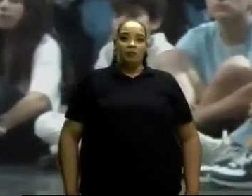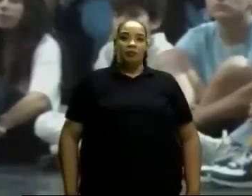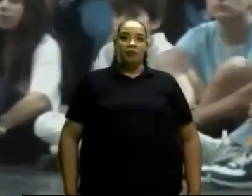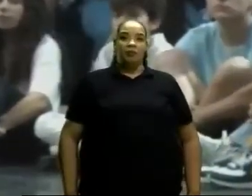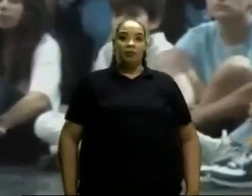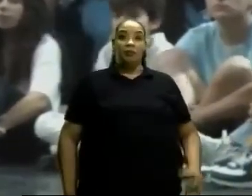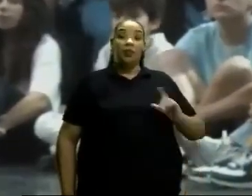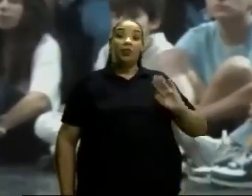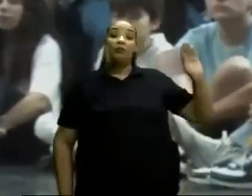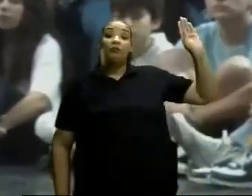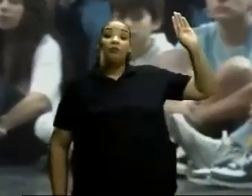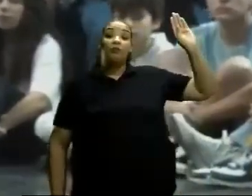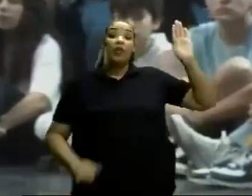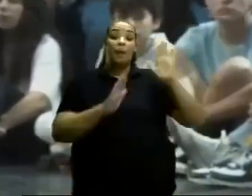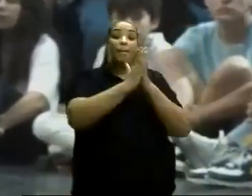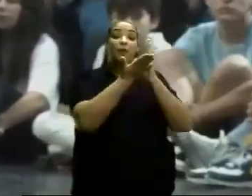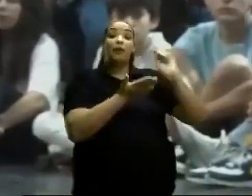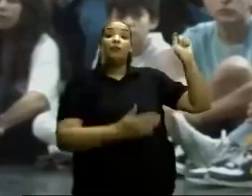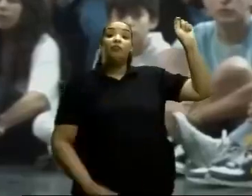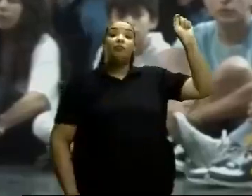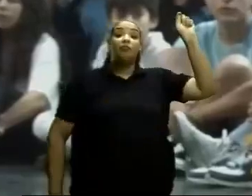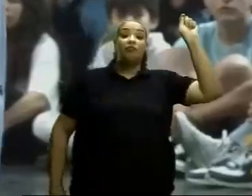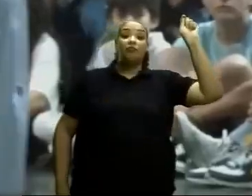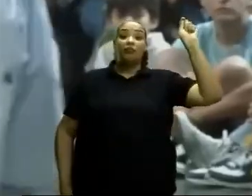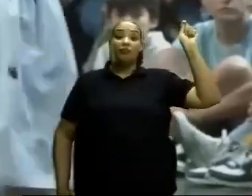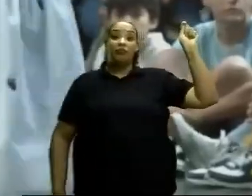Quem trouxe, levanta ela.